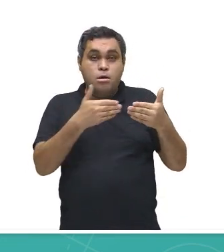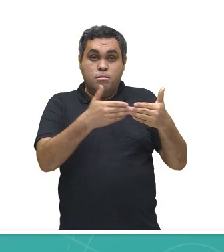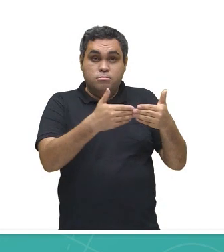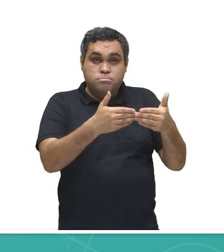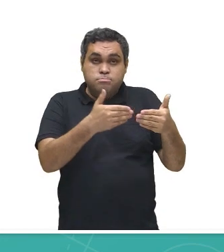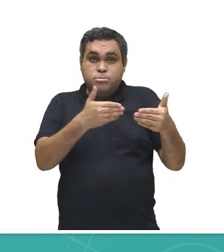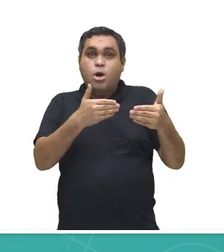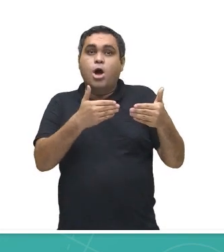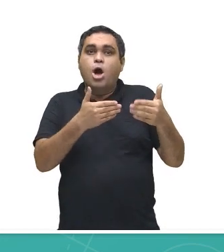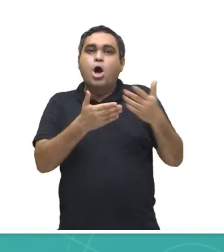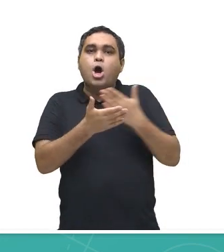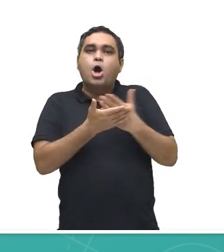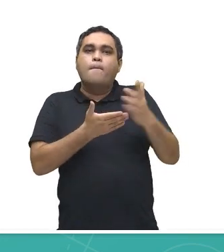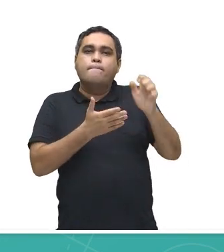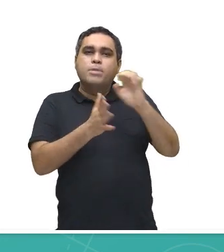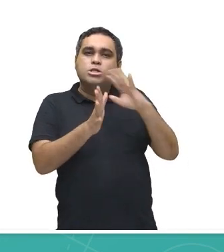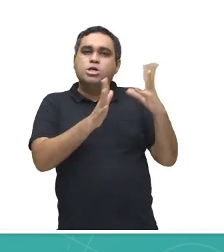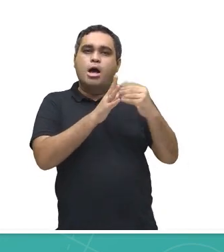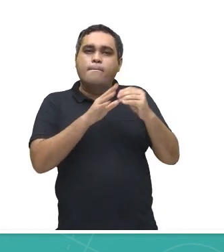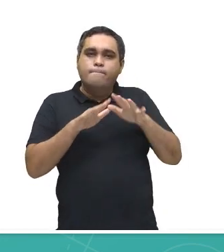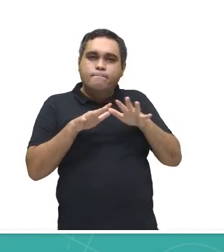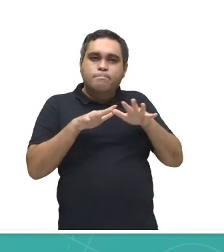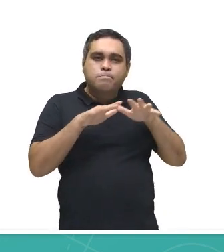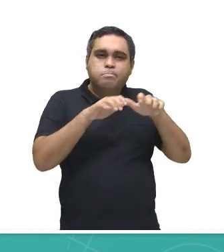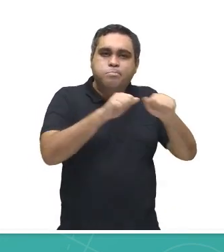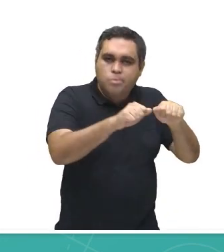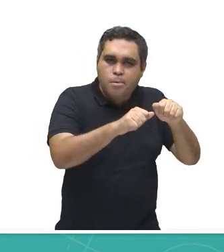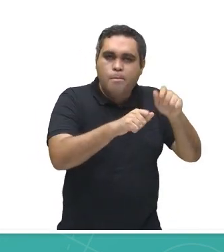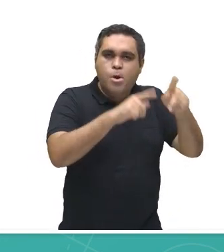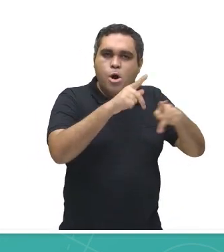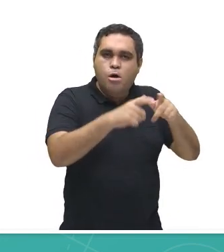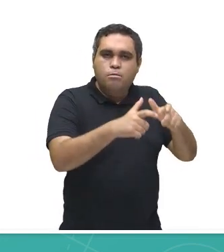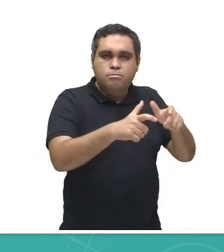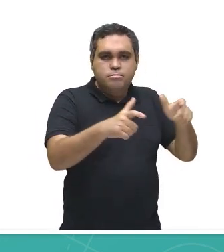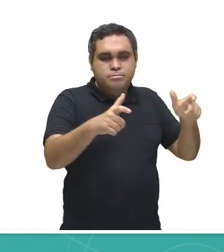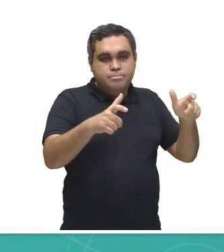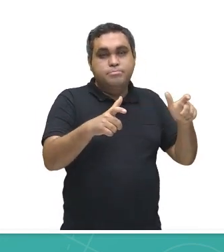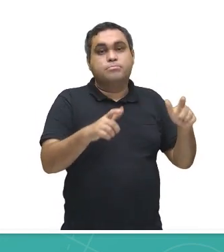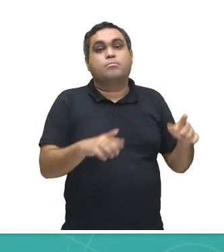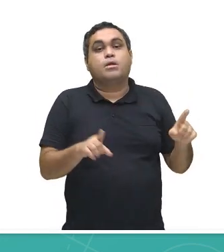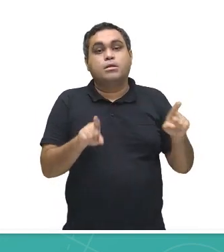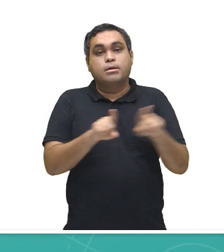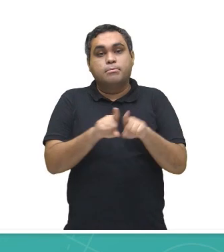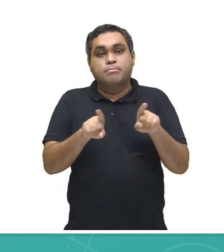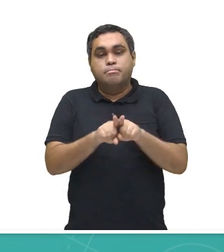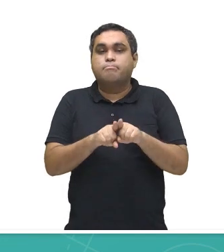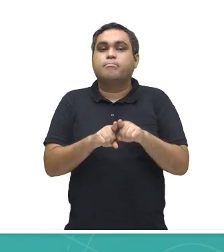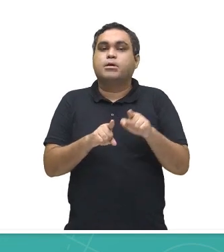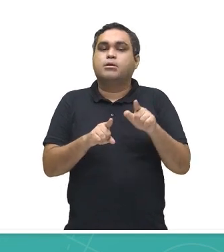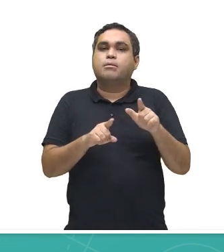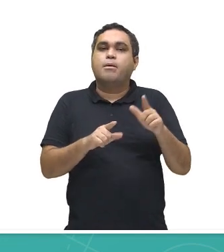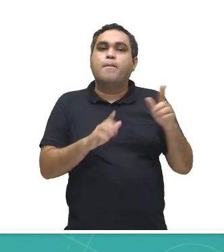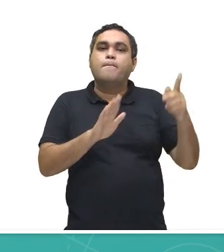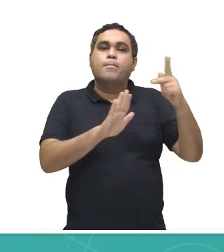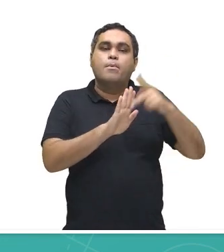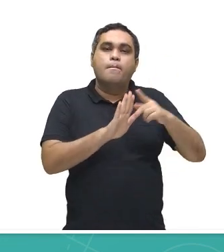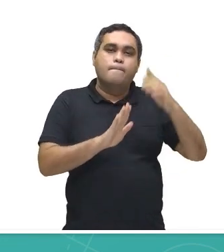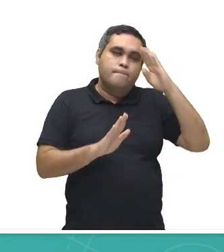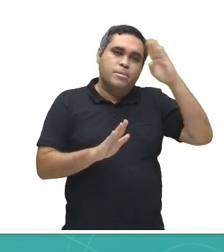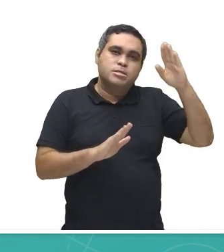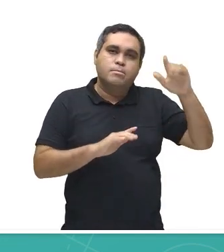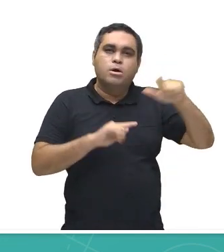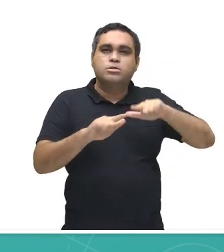e do Nordeste, tá? Vai estar ligado aos grandes projetos tanto da agropecuária quanto